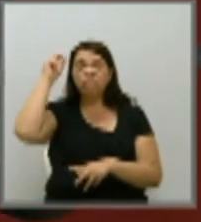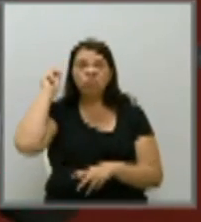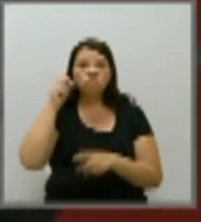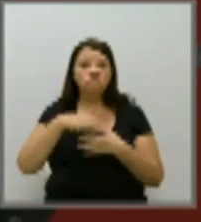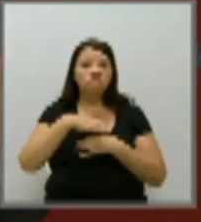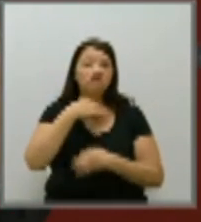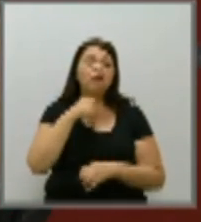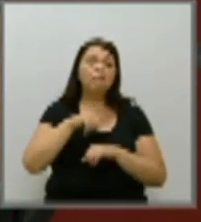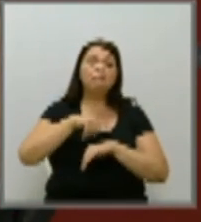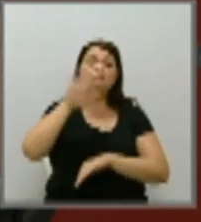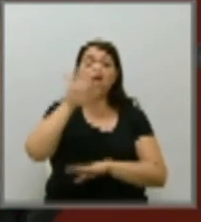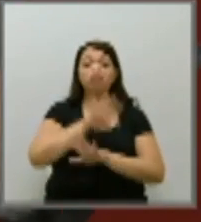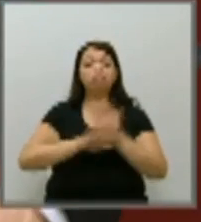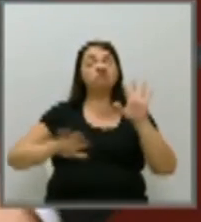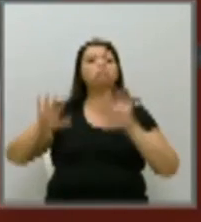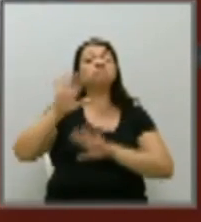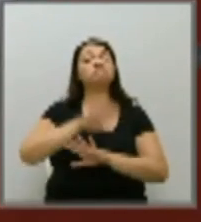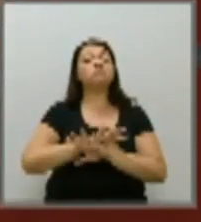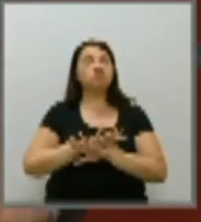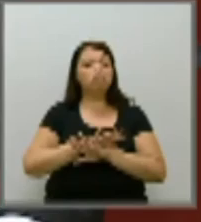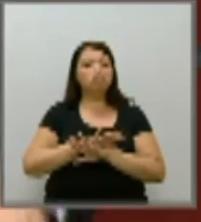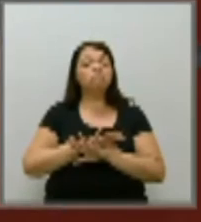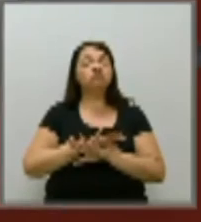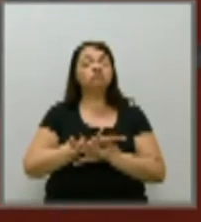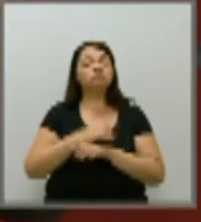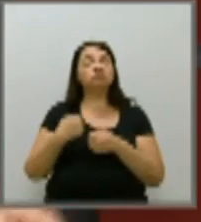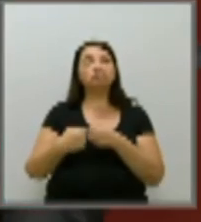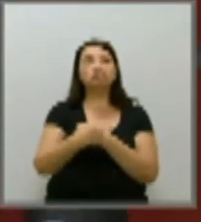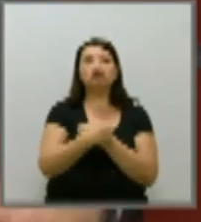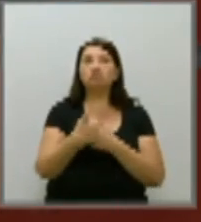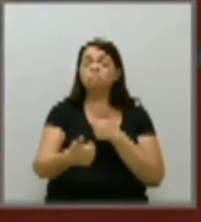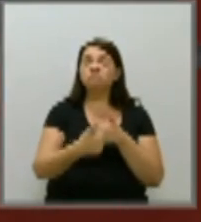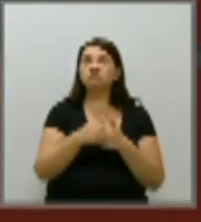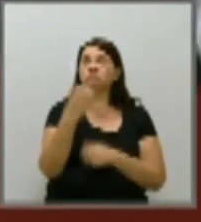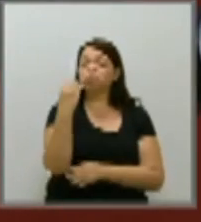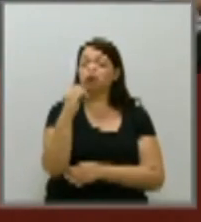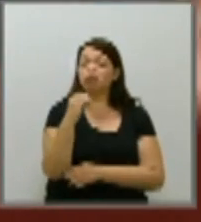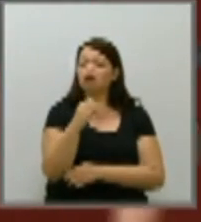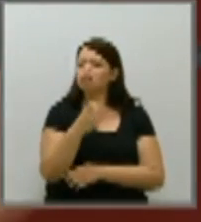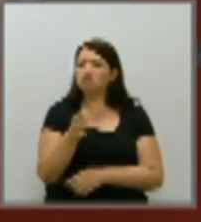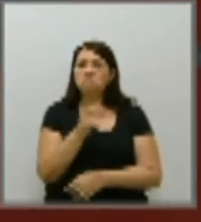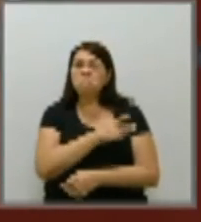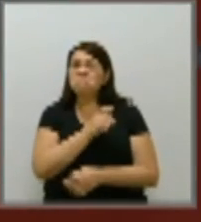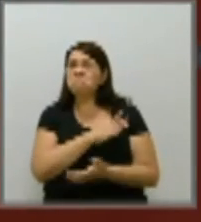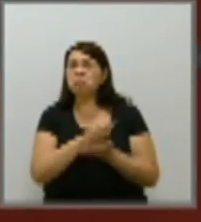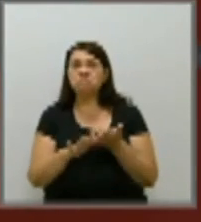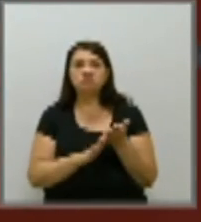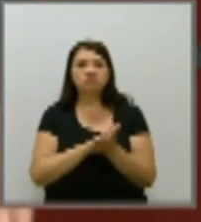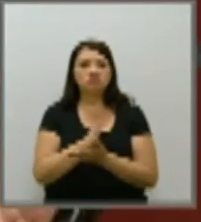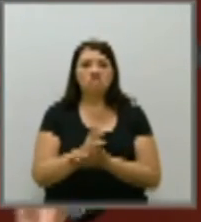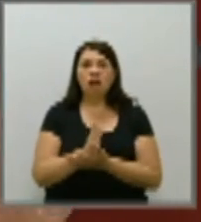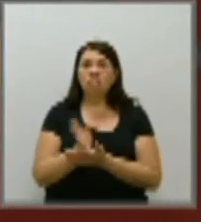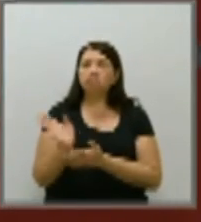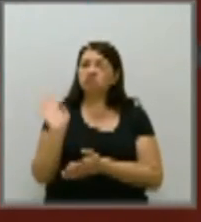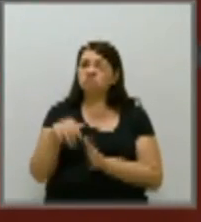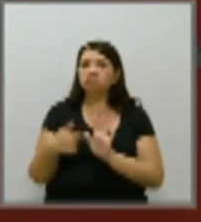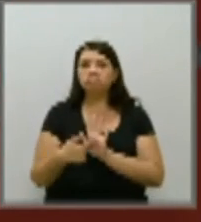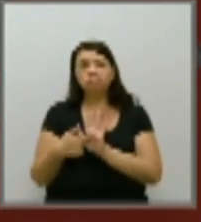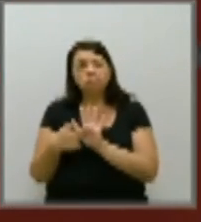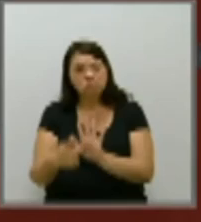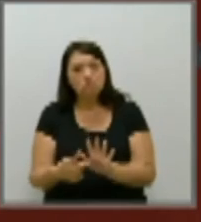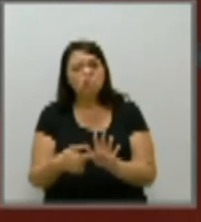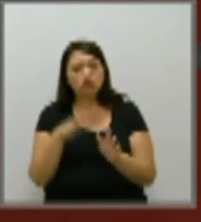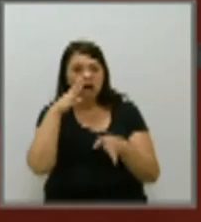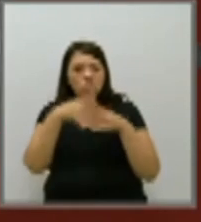mais transparente da Grande Porto Alegre, não deve nada, não tem medo de nada, e tragam aqui elementos que contrariem a nota